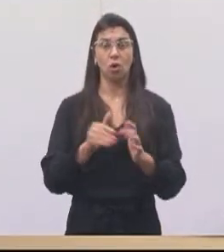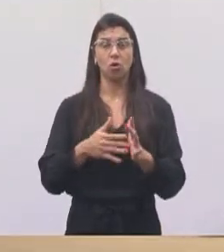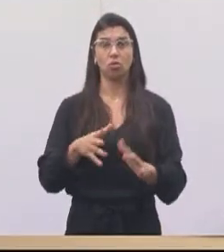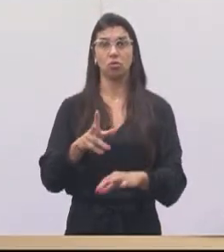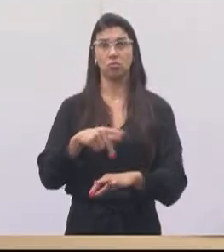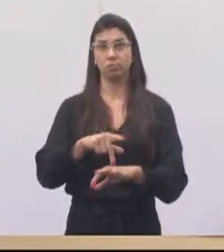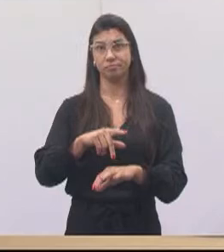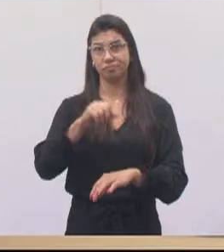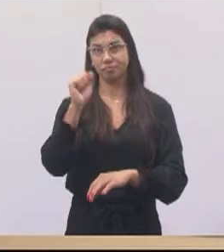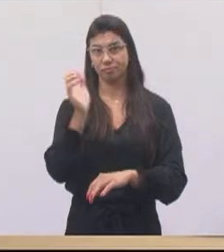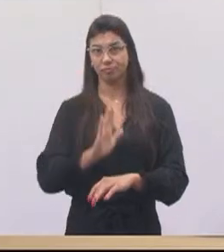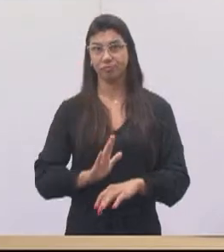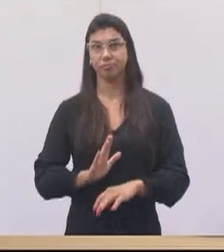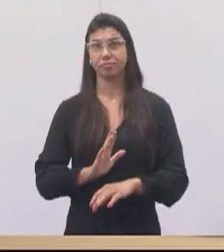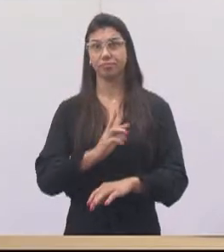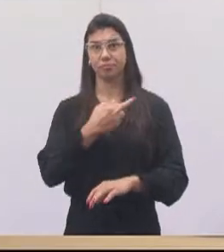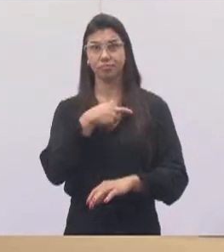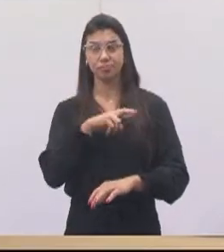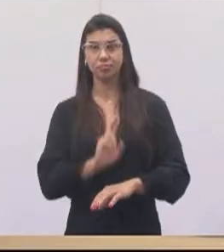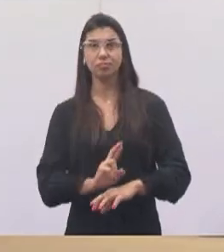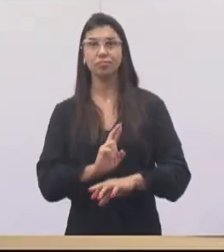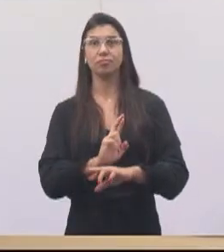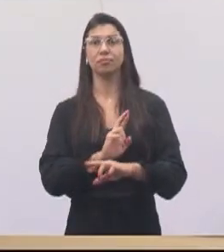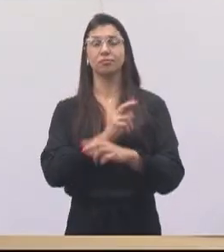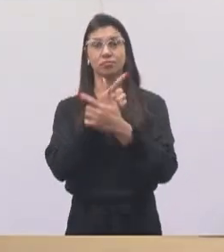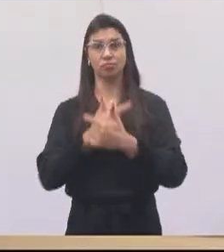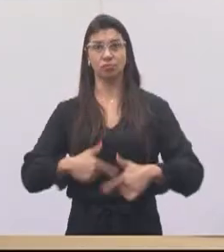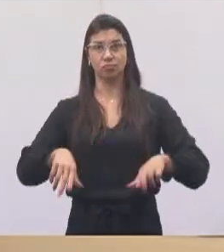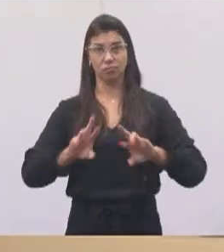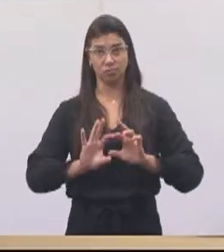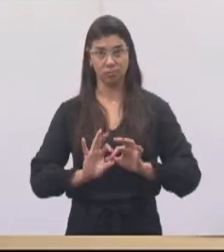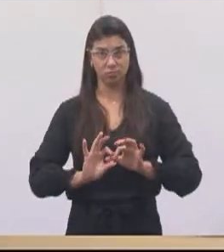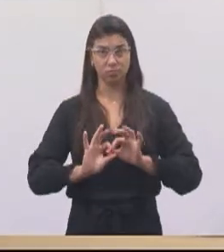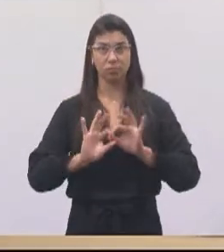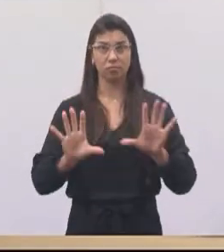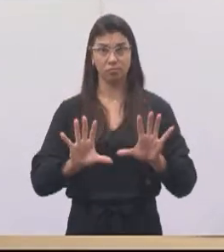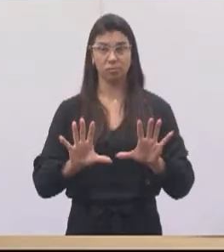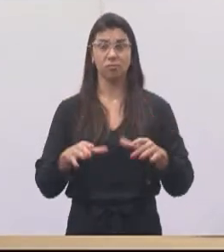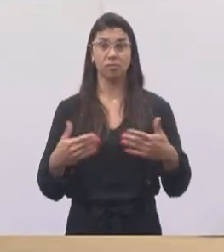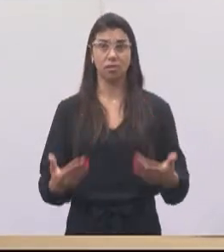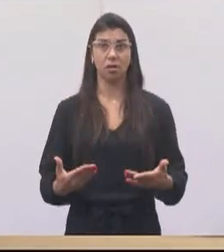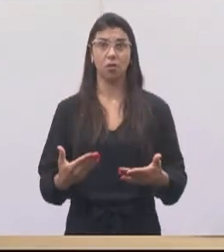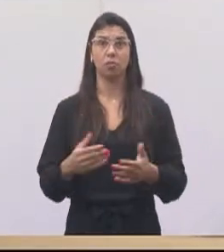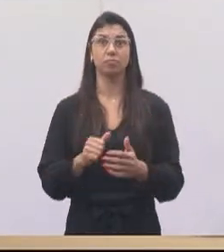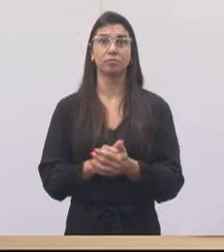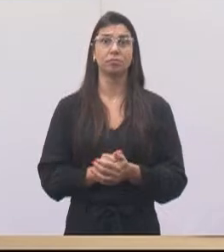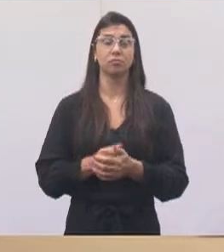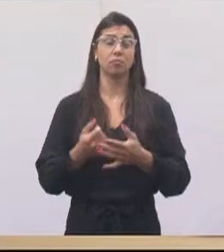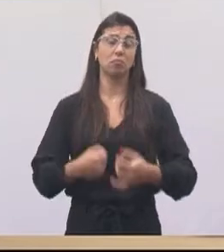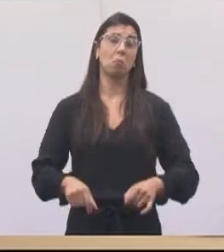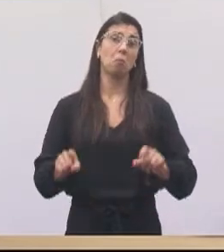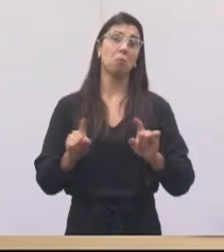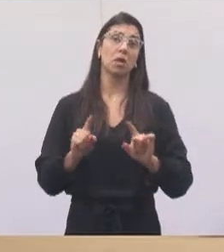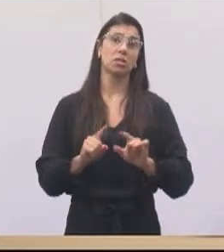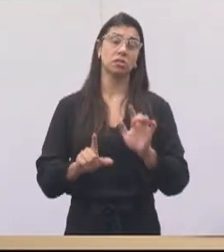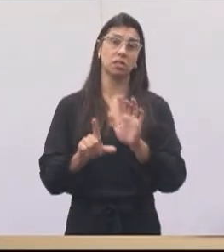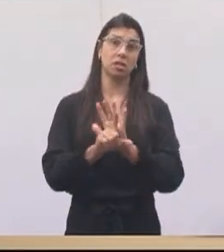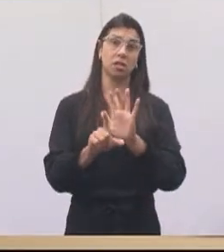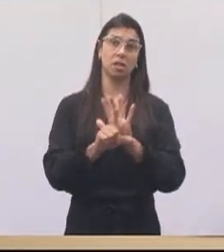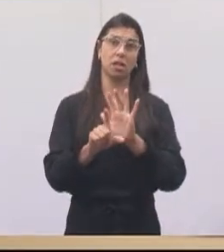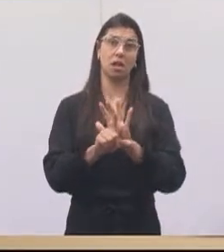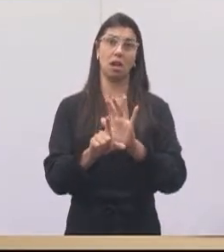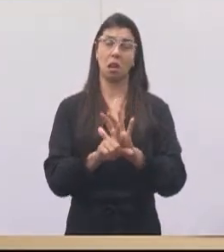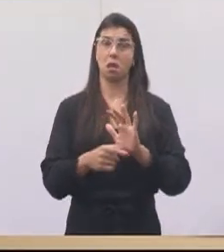brasileiros. Então, quando se trata de liberdade religiosa, na verdade, nem precisaria de lei